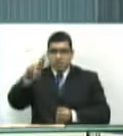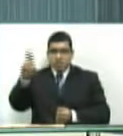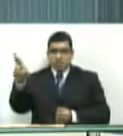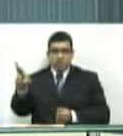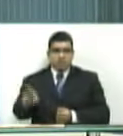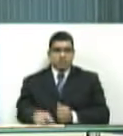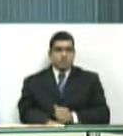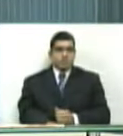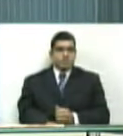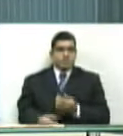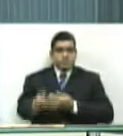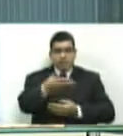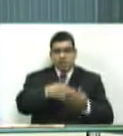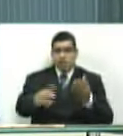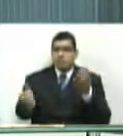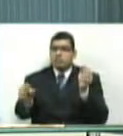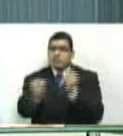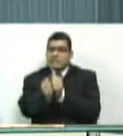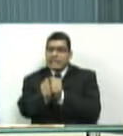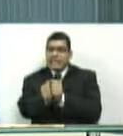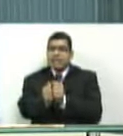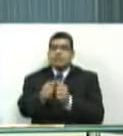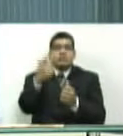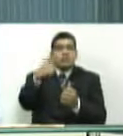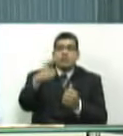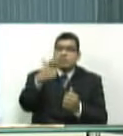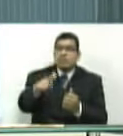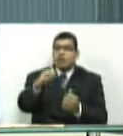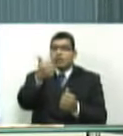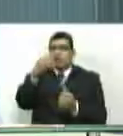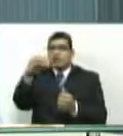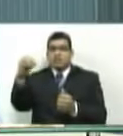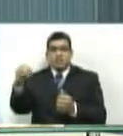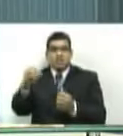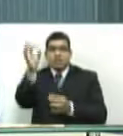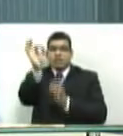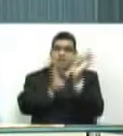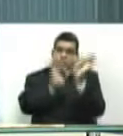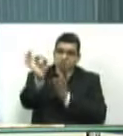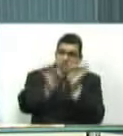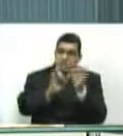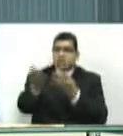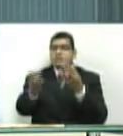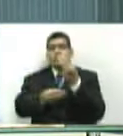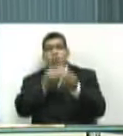serem bloqueados e 100 milhões em processos de execução.